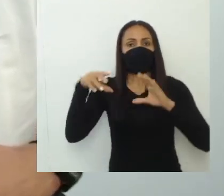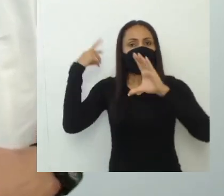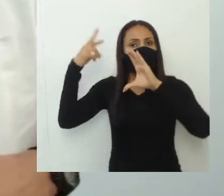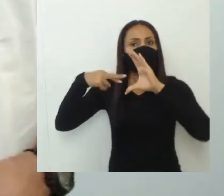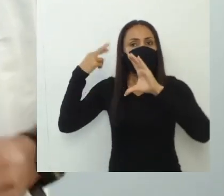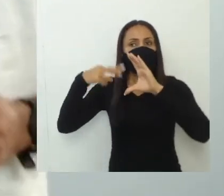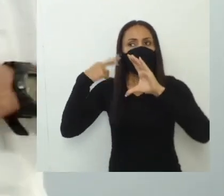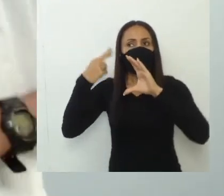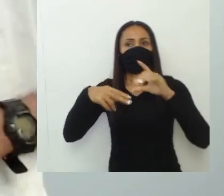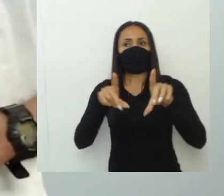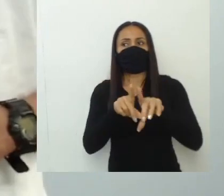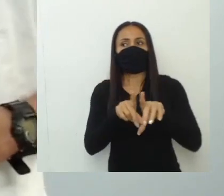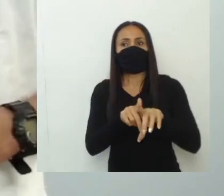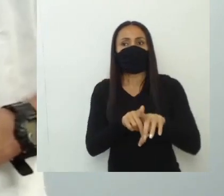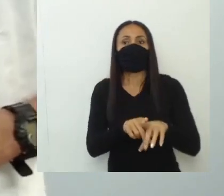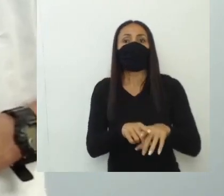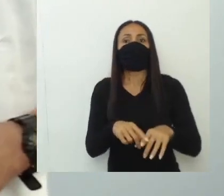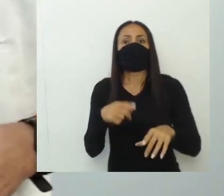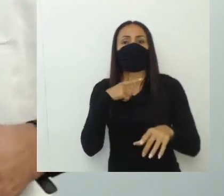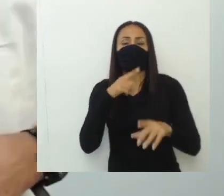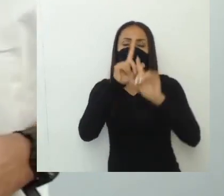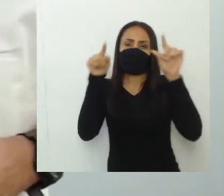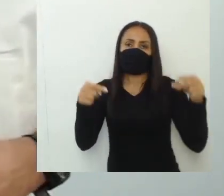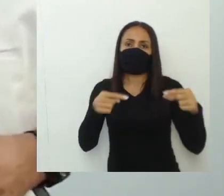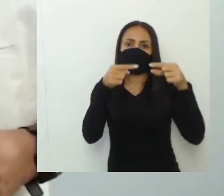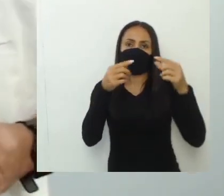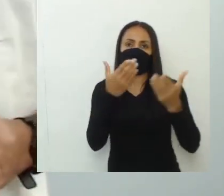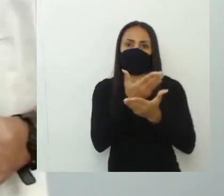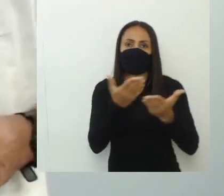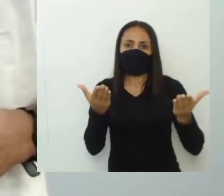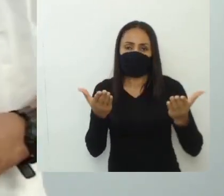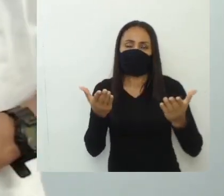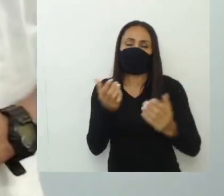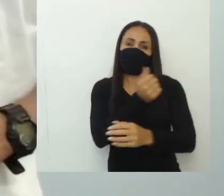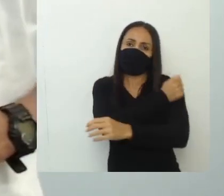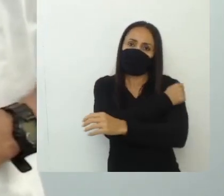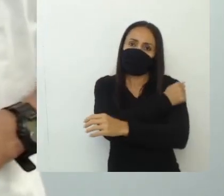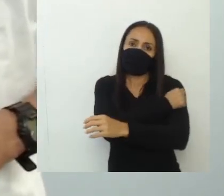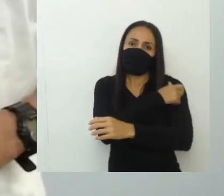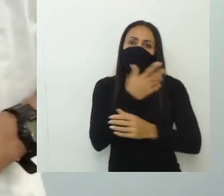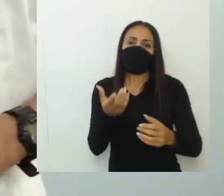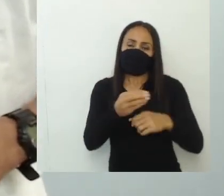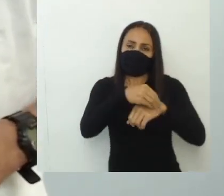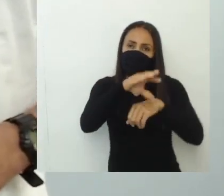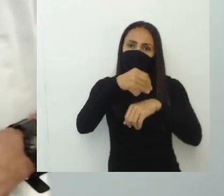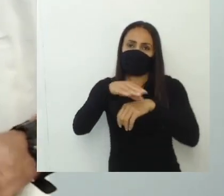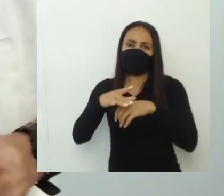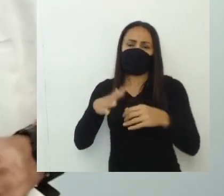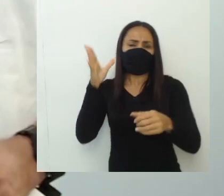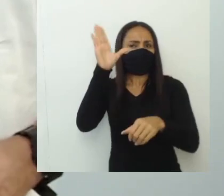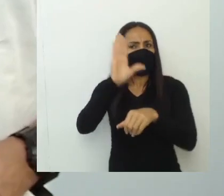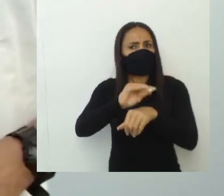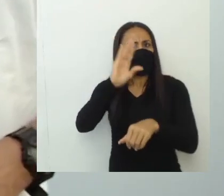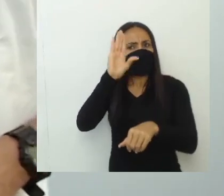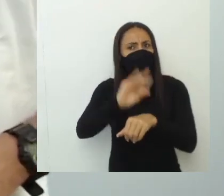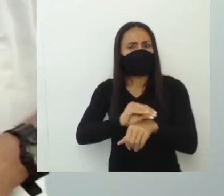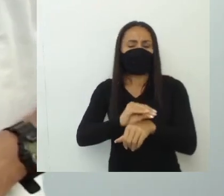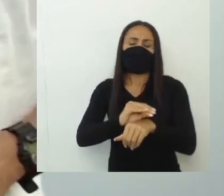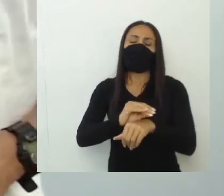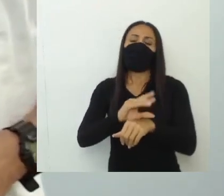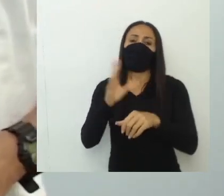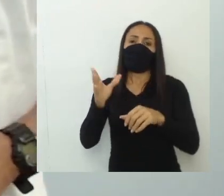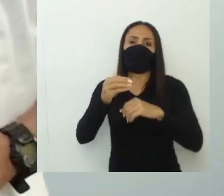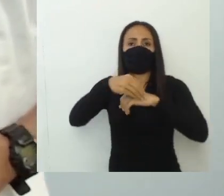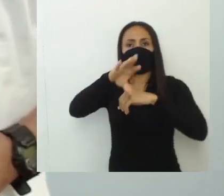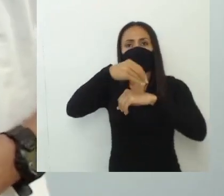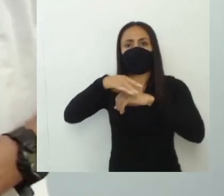junto sem acento. Tem um desafio para você aí, resolve esse desafio e manda para a gente lá no print. Né? Faz um print e resolve para a gente